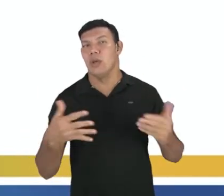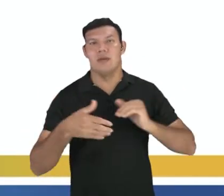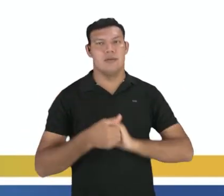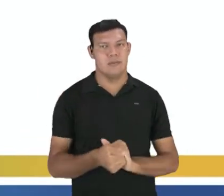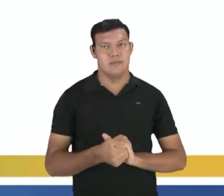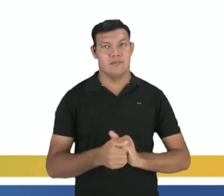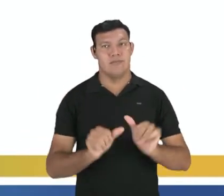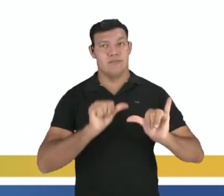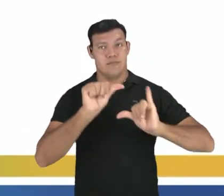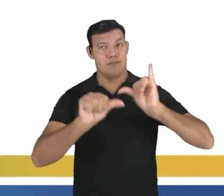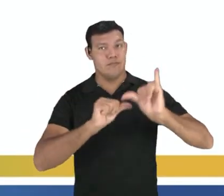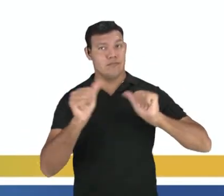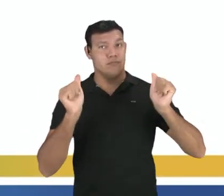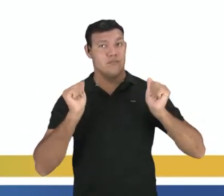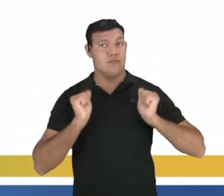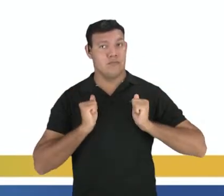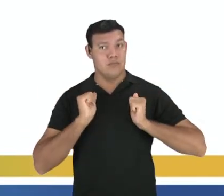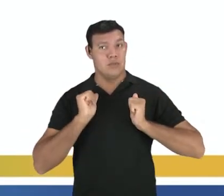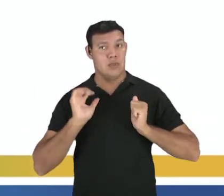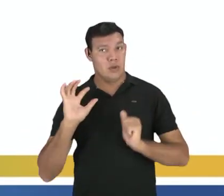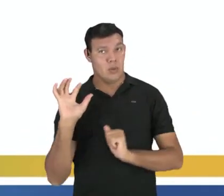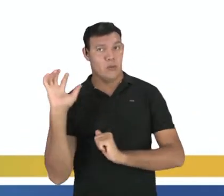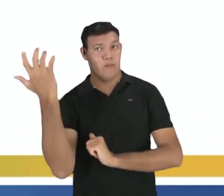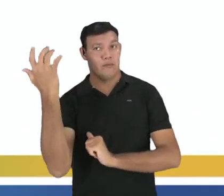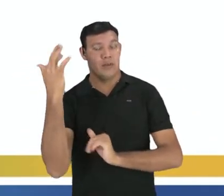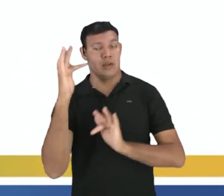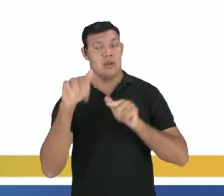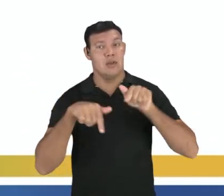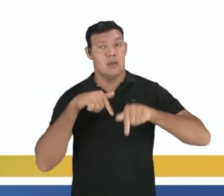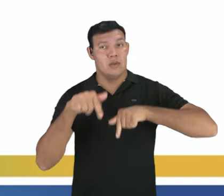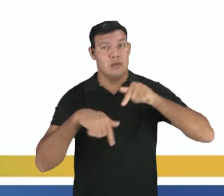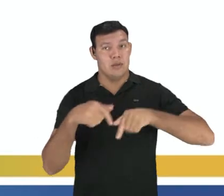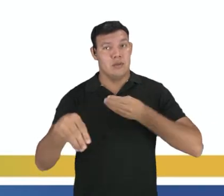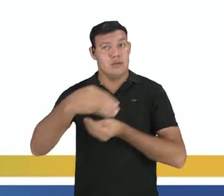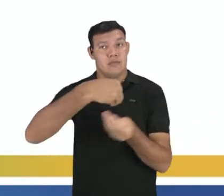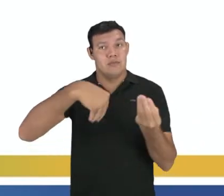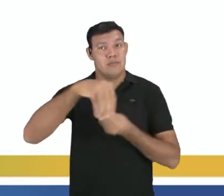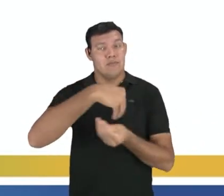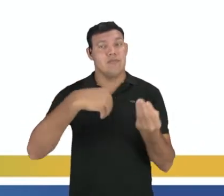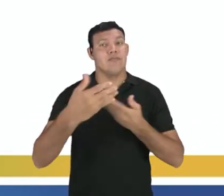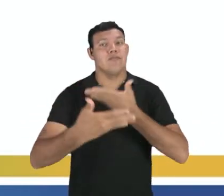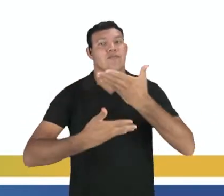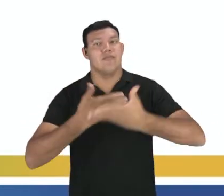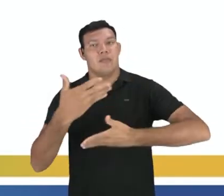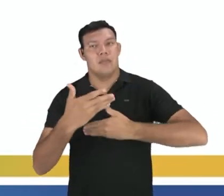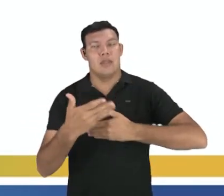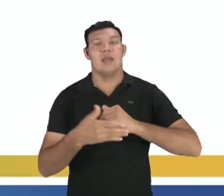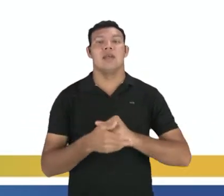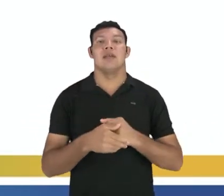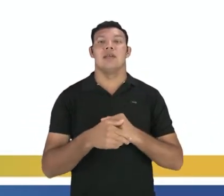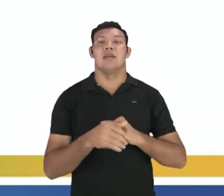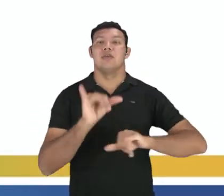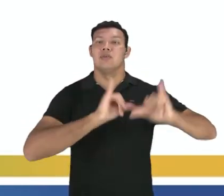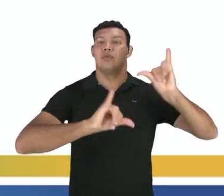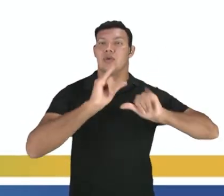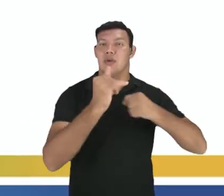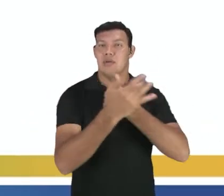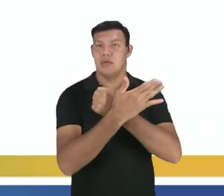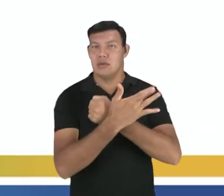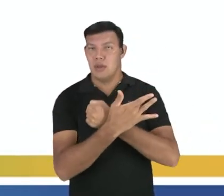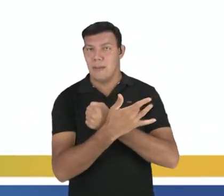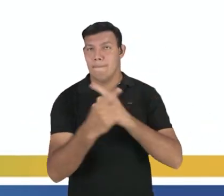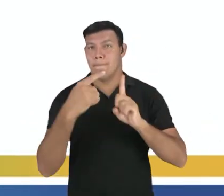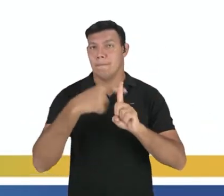de neutralização é um fenômeno químico que envolve a interação de uma substância ácida com uma